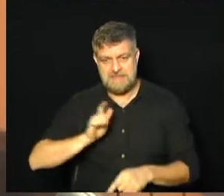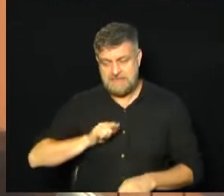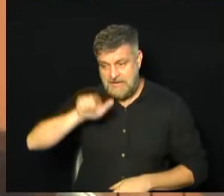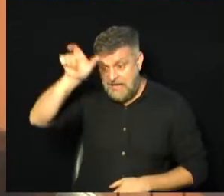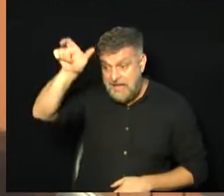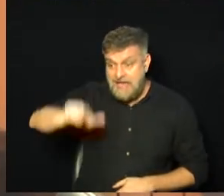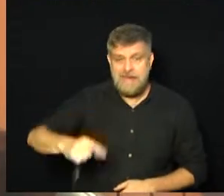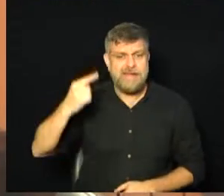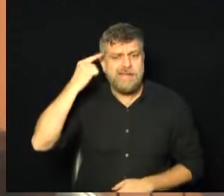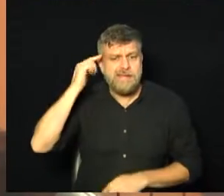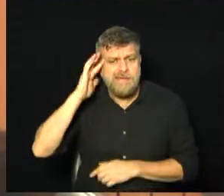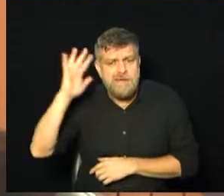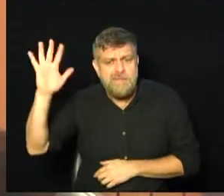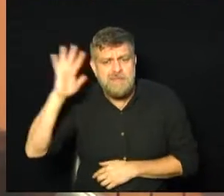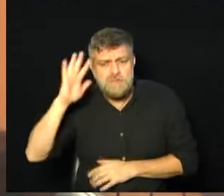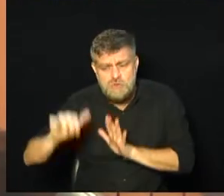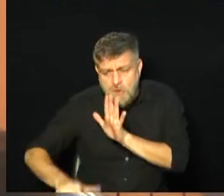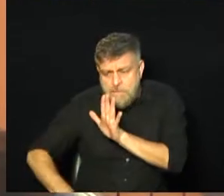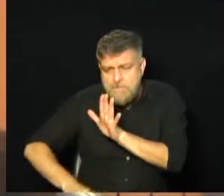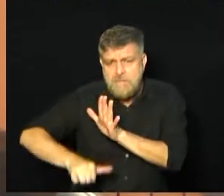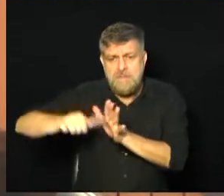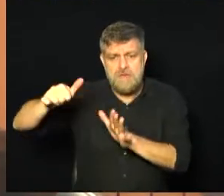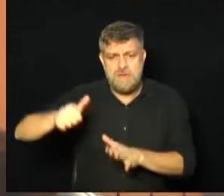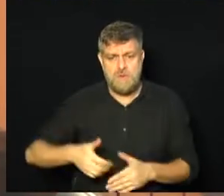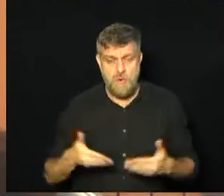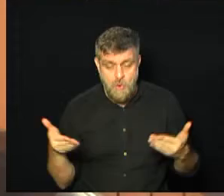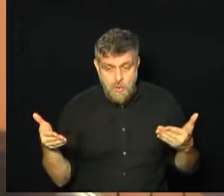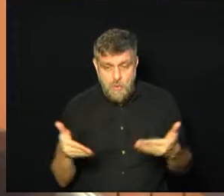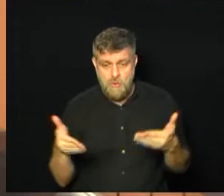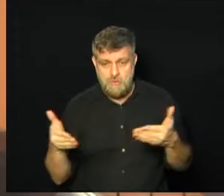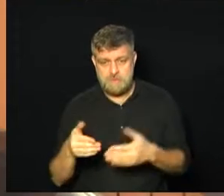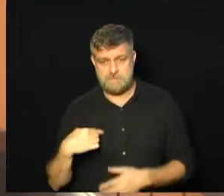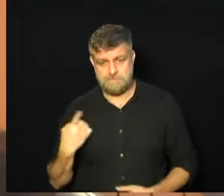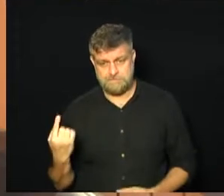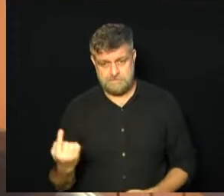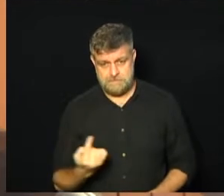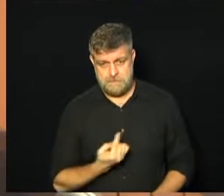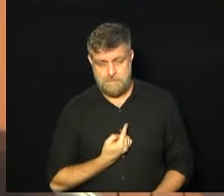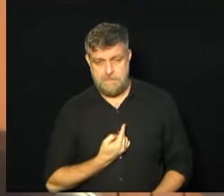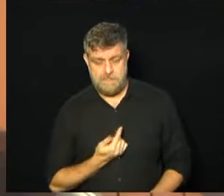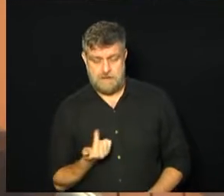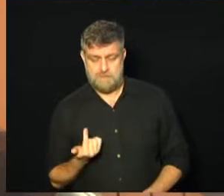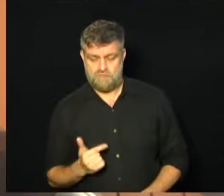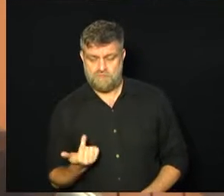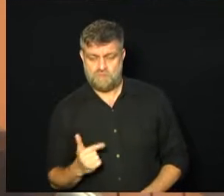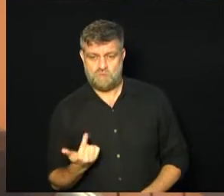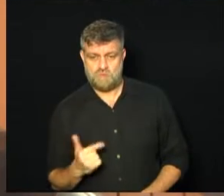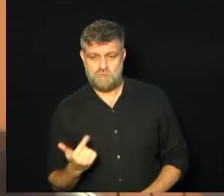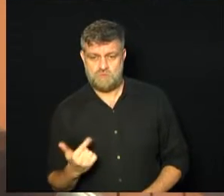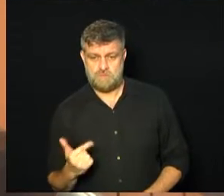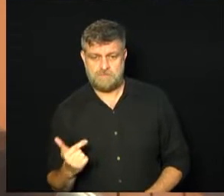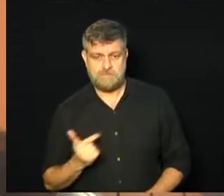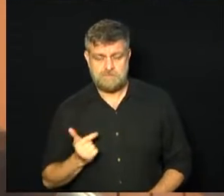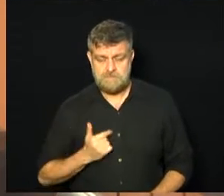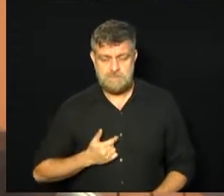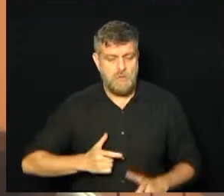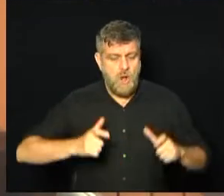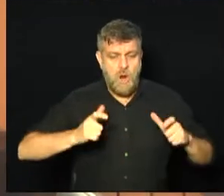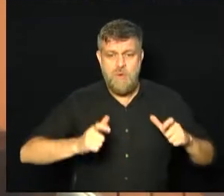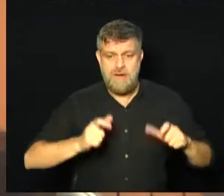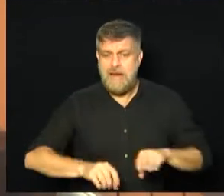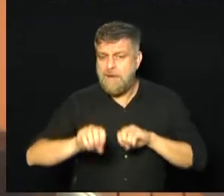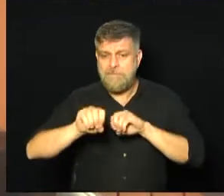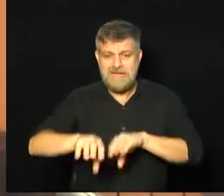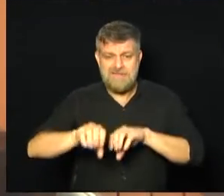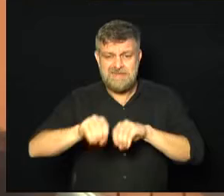que pensou primeiramente. E, hoje em dia, a gente não está tendo espaço para a